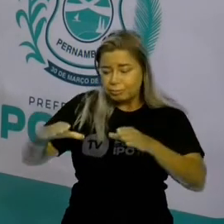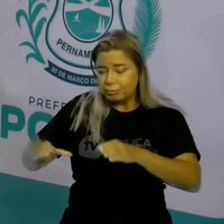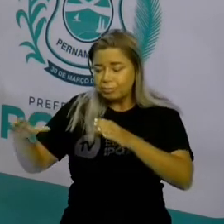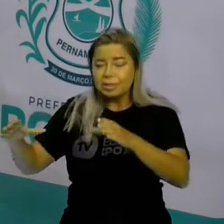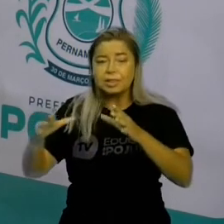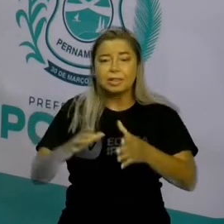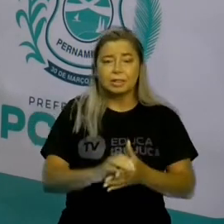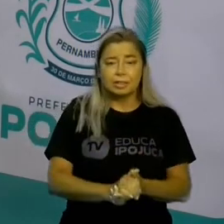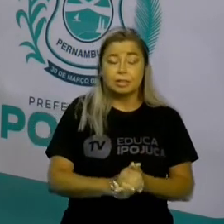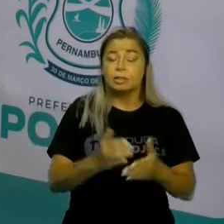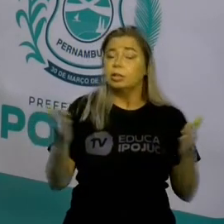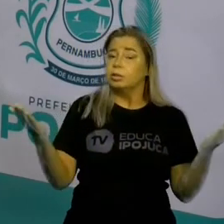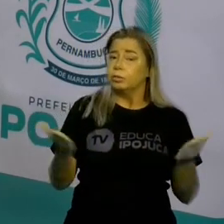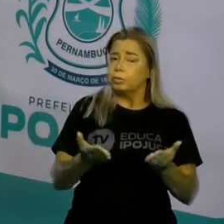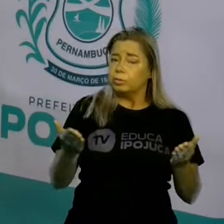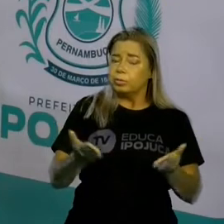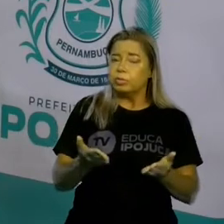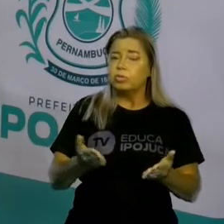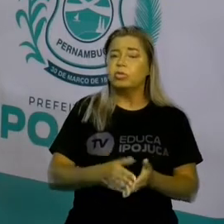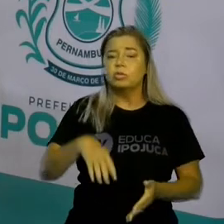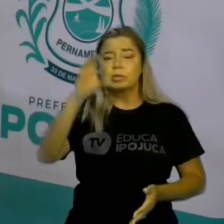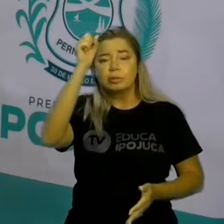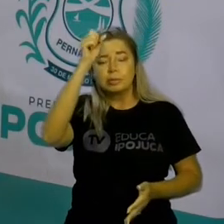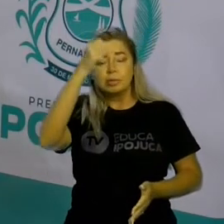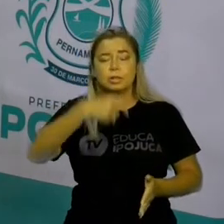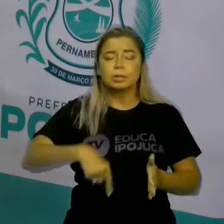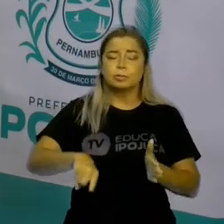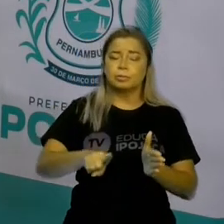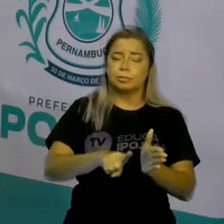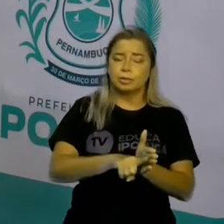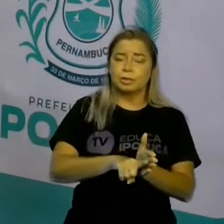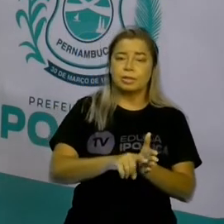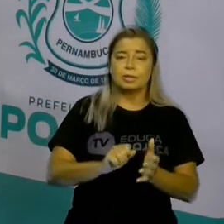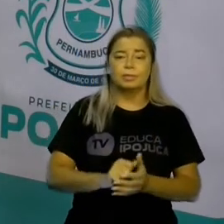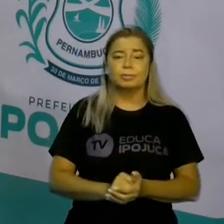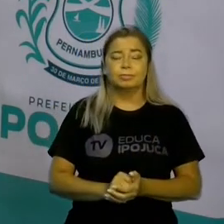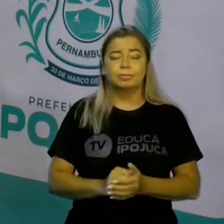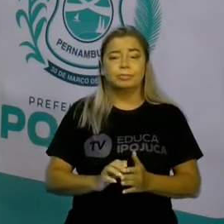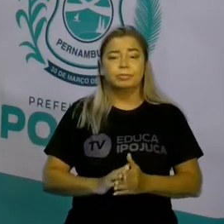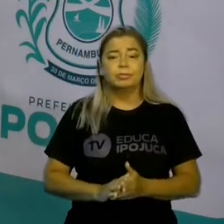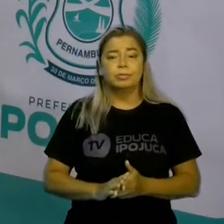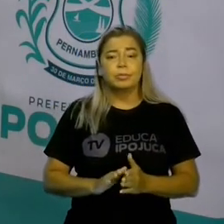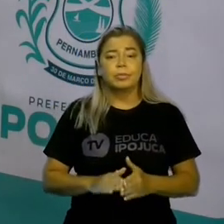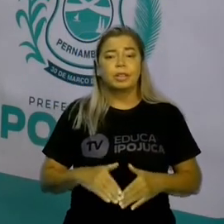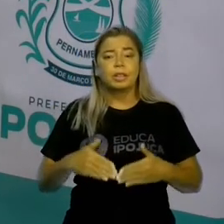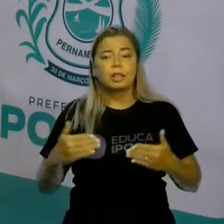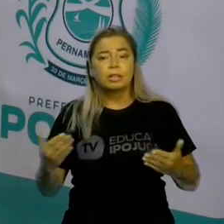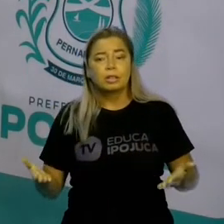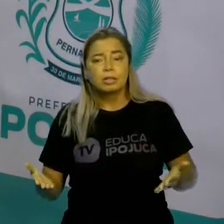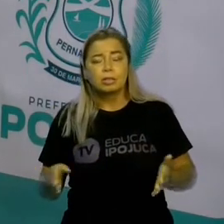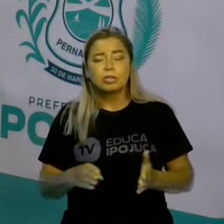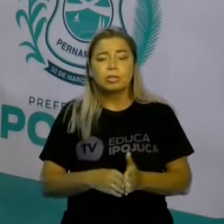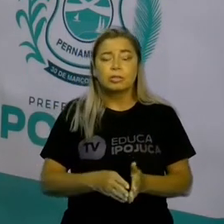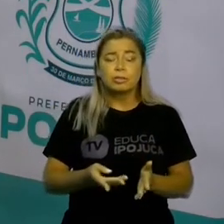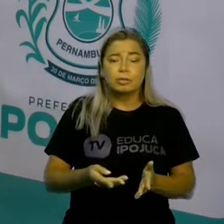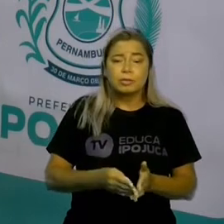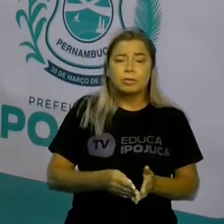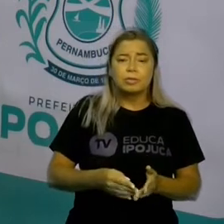sobre subtração. Pois é. Para isso, vamos diminuir, ou